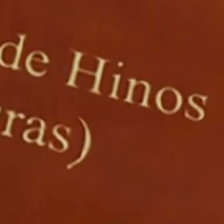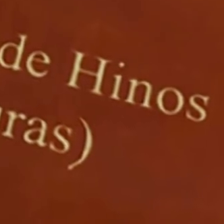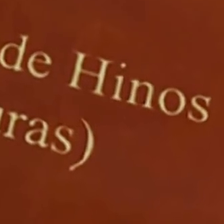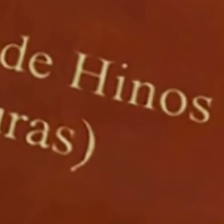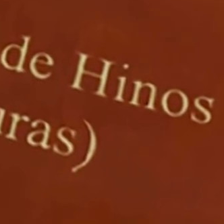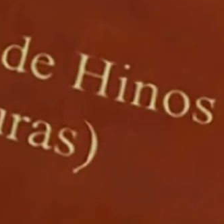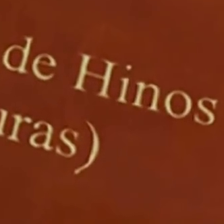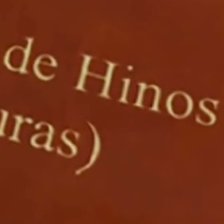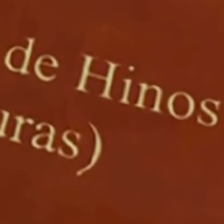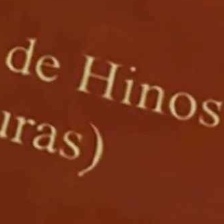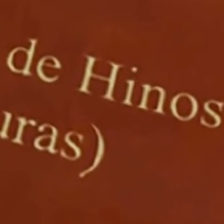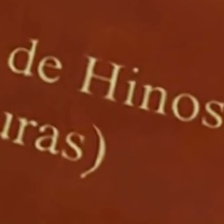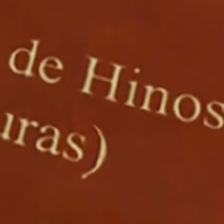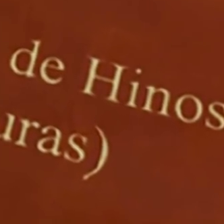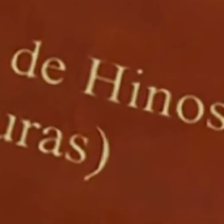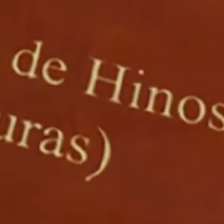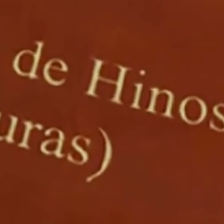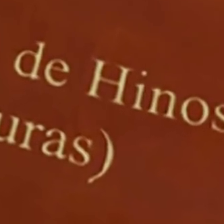o meu